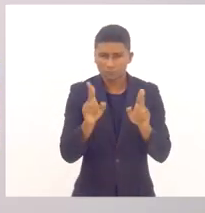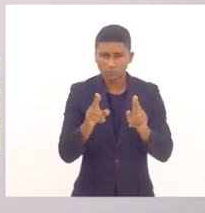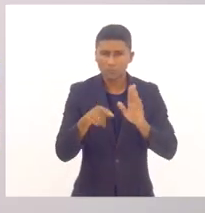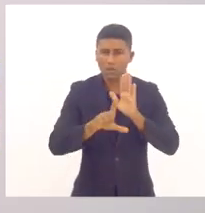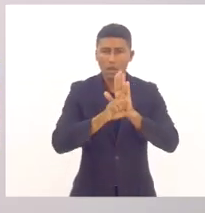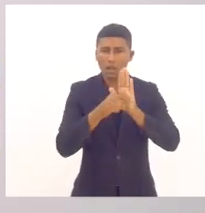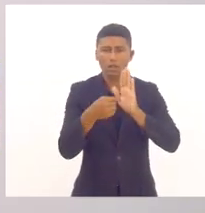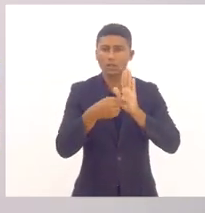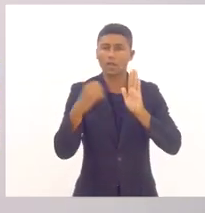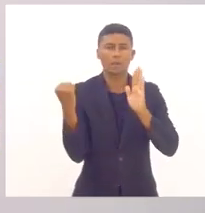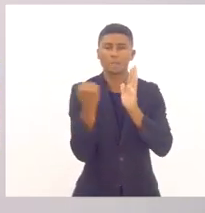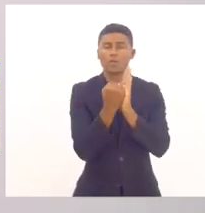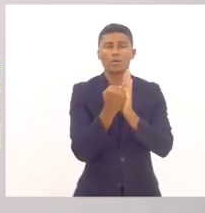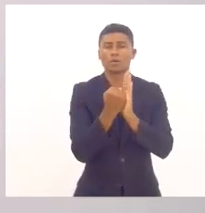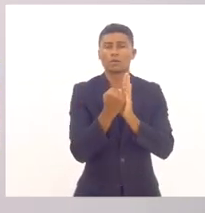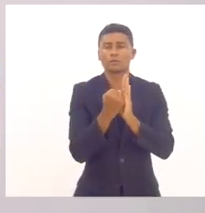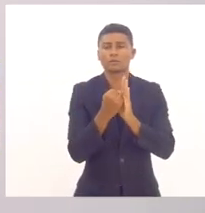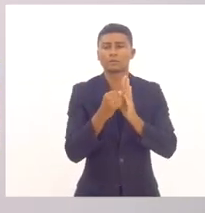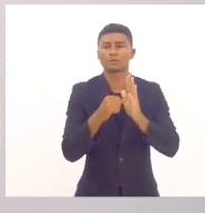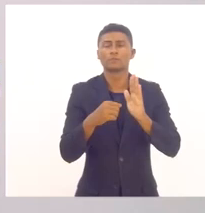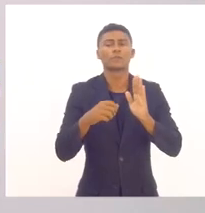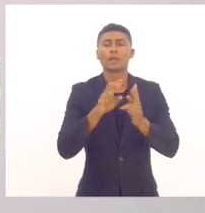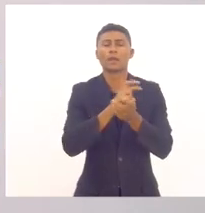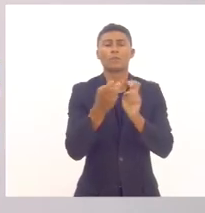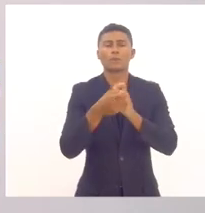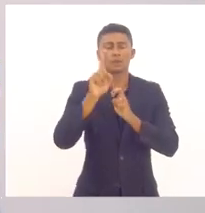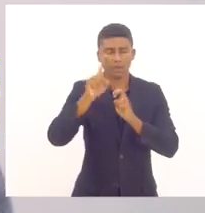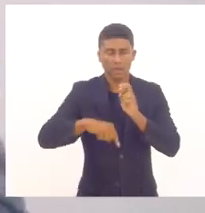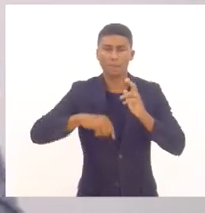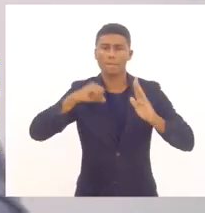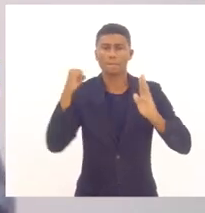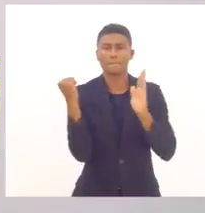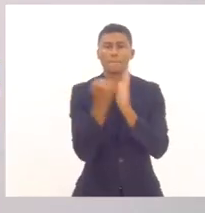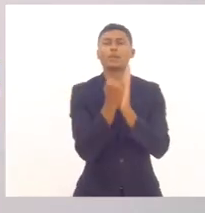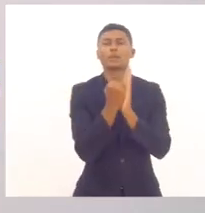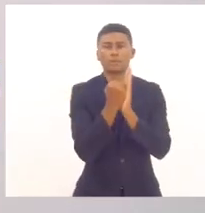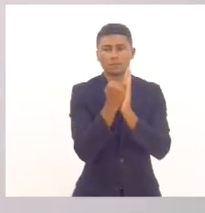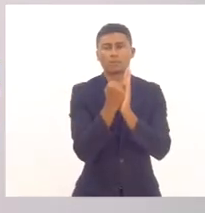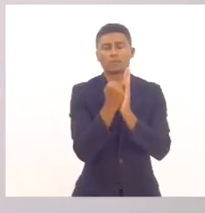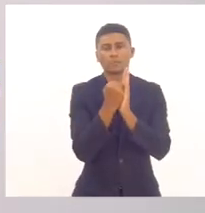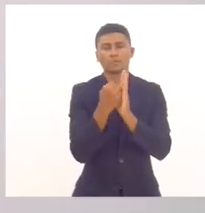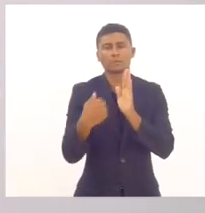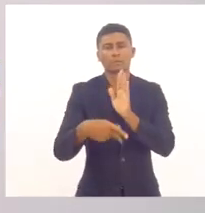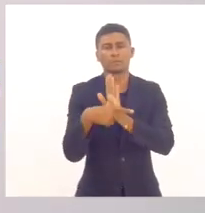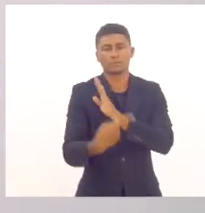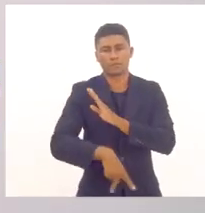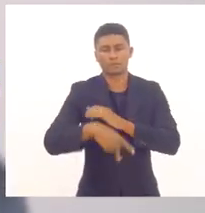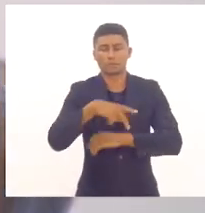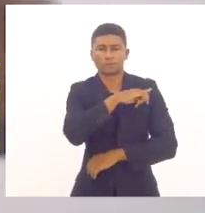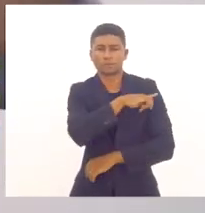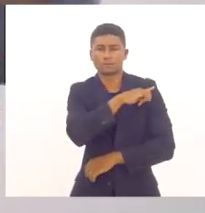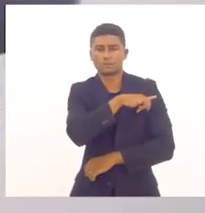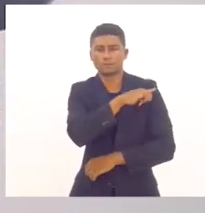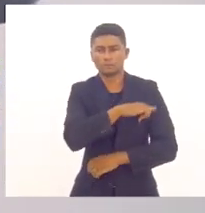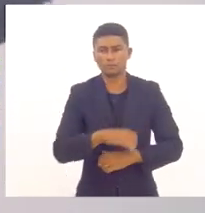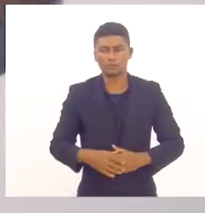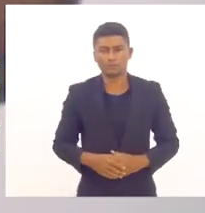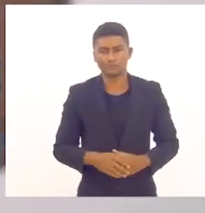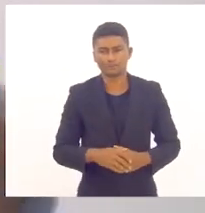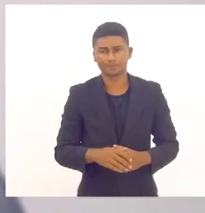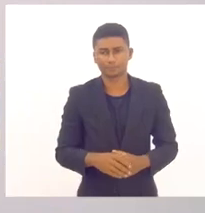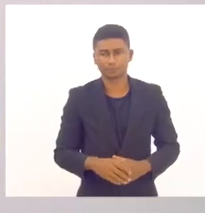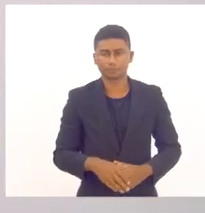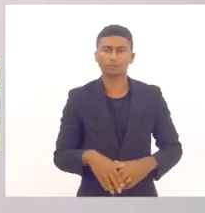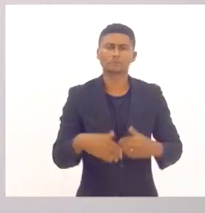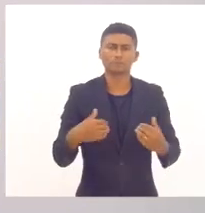do Estado do Rio de Janeiro. Declara a capoeira patrimônio cultural, nem cultural, patrimônio material, ponto. E a gente, como eu não defendo nem o reconhecimento